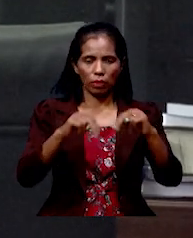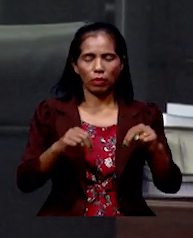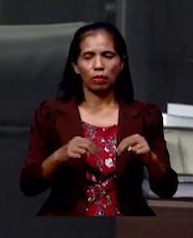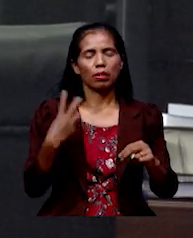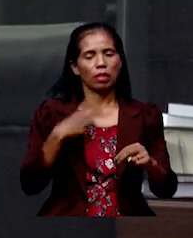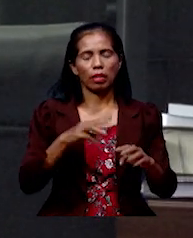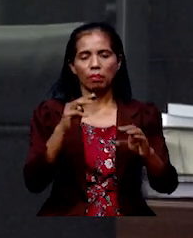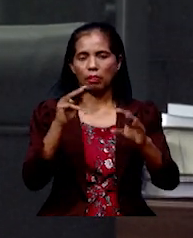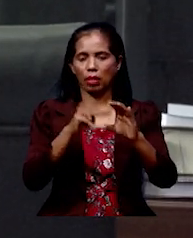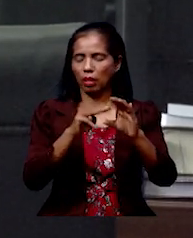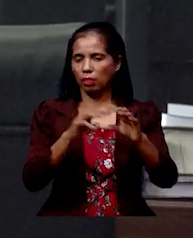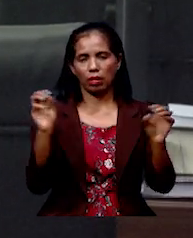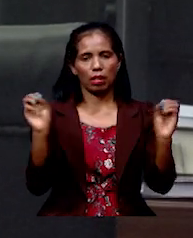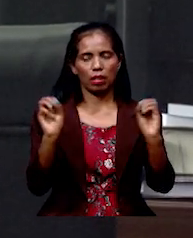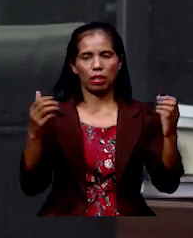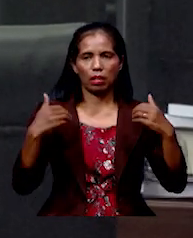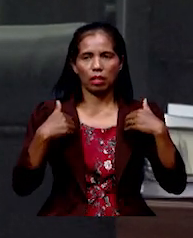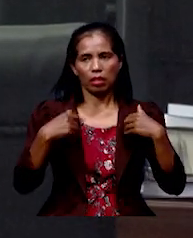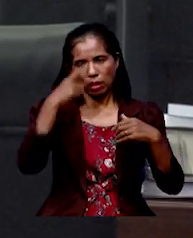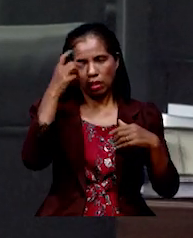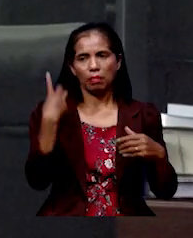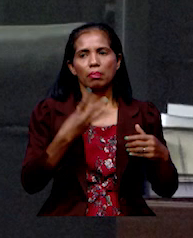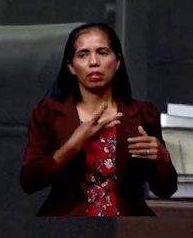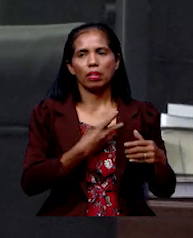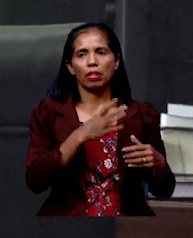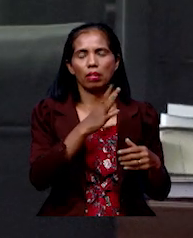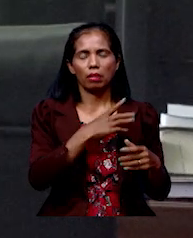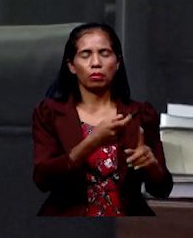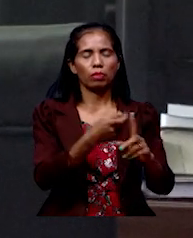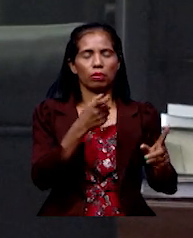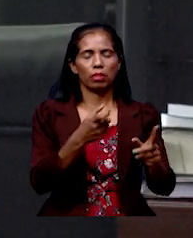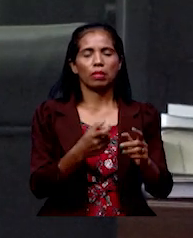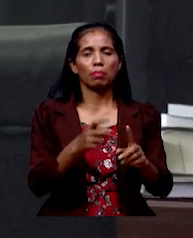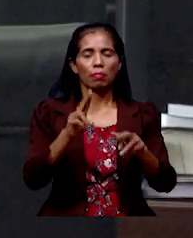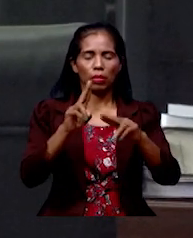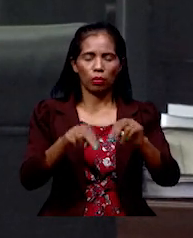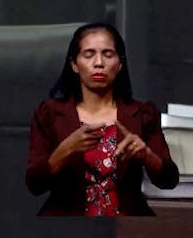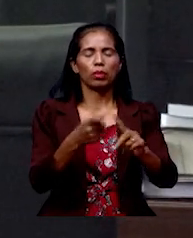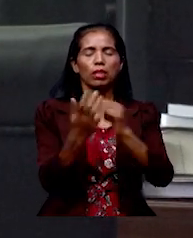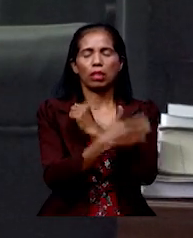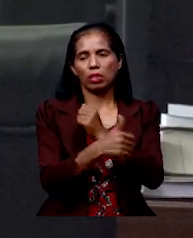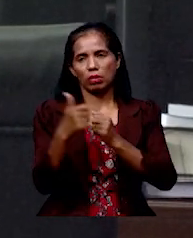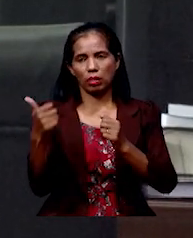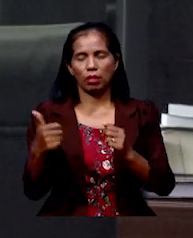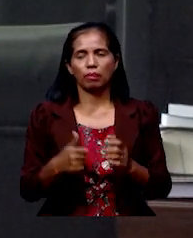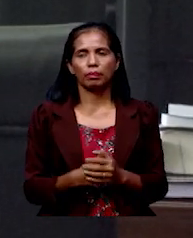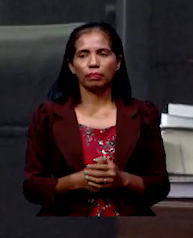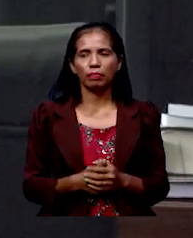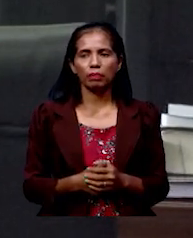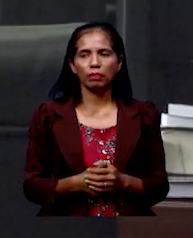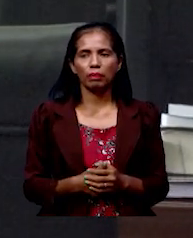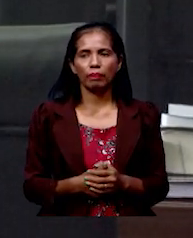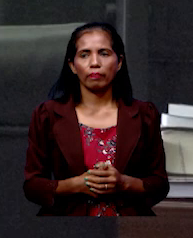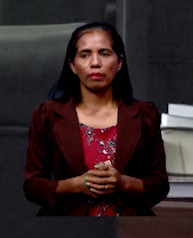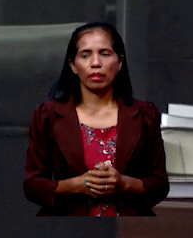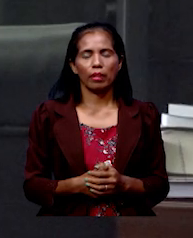iha, tamba ito tani kataka depende, tamba ito depende da importação, né, portanto importação pan fos mantolo la mai, e a mercado sene